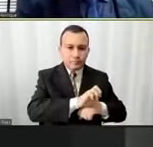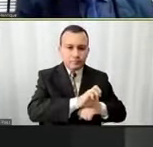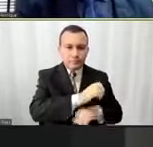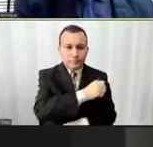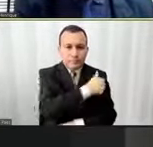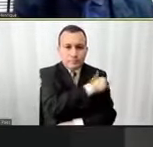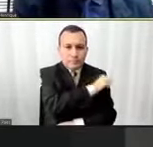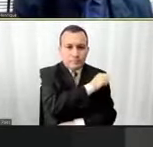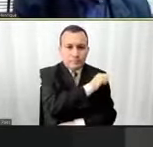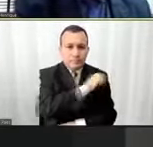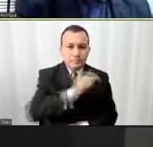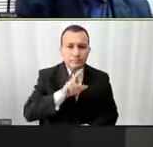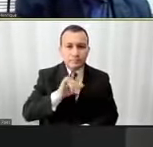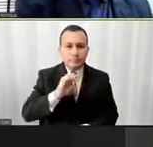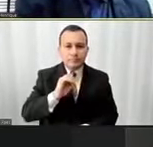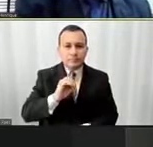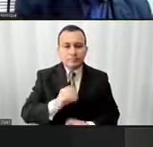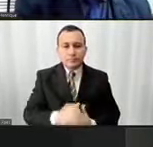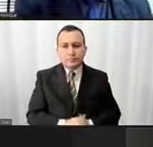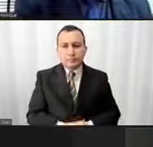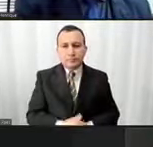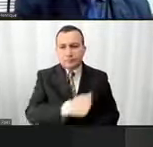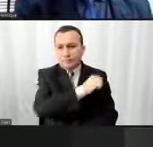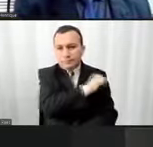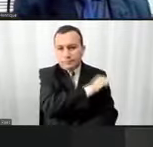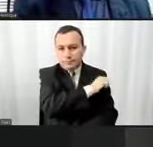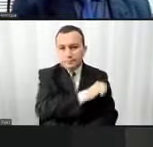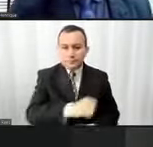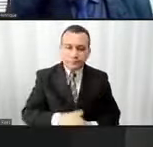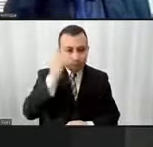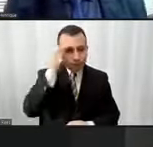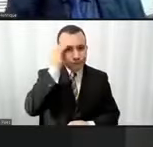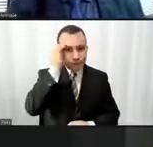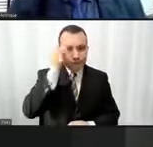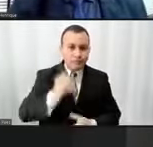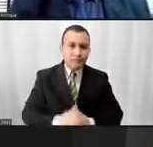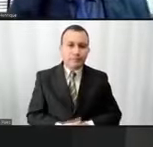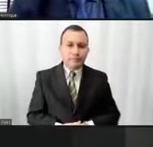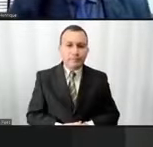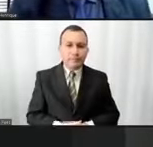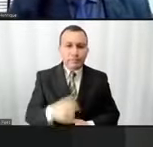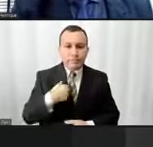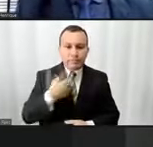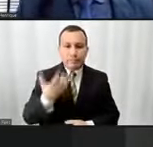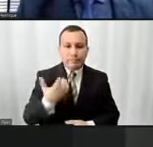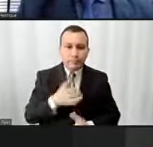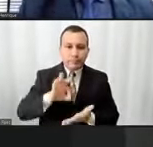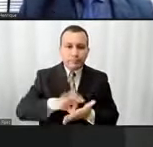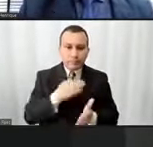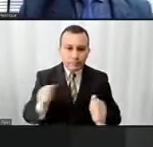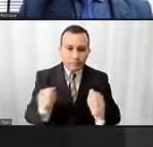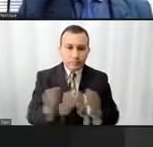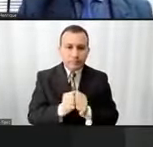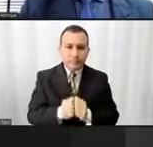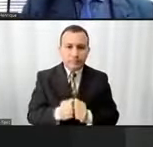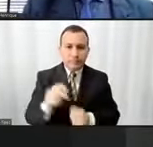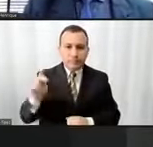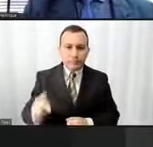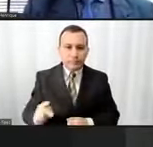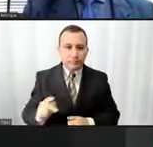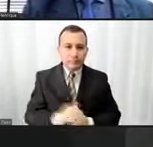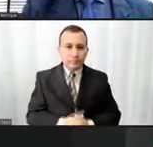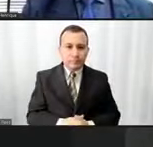de Janeiro. Ok, entendi, secretário. Eu quero assinar junto com o presidente. Eu